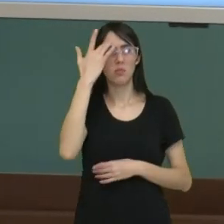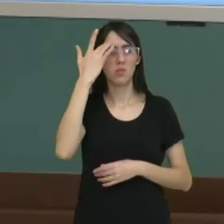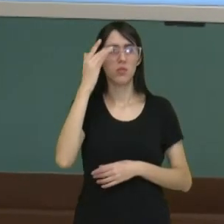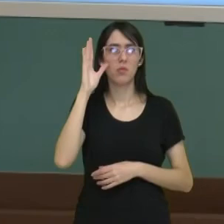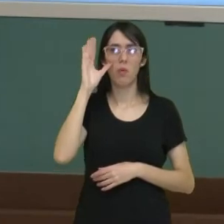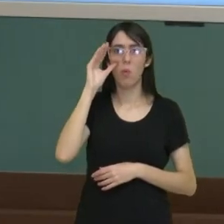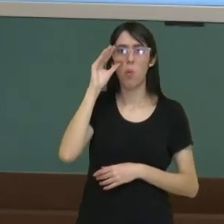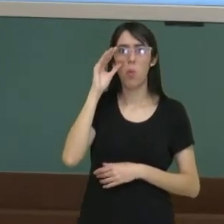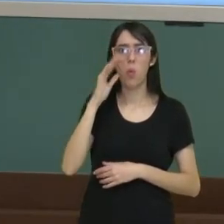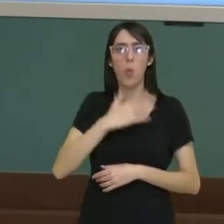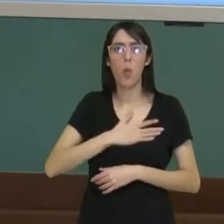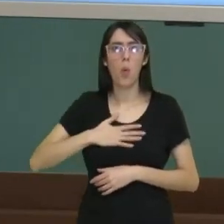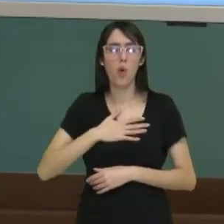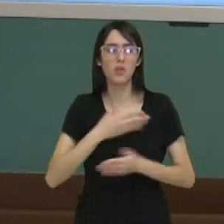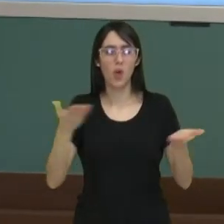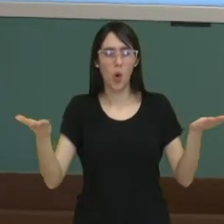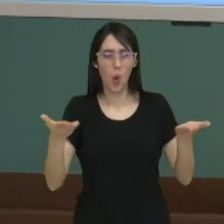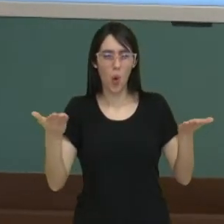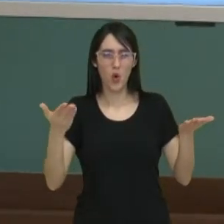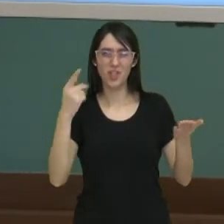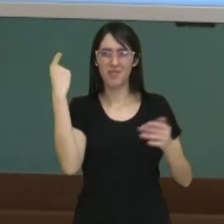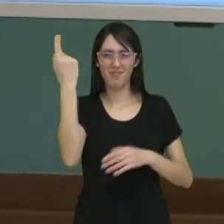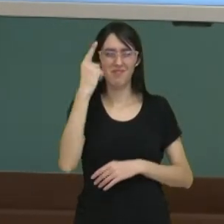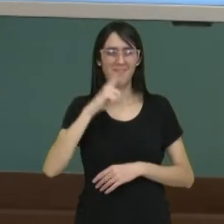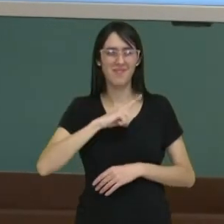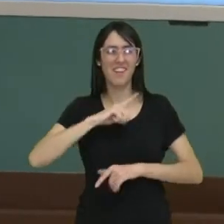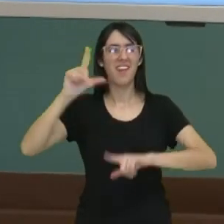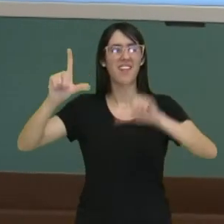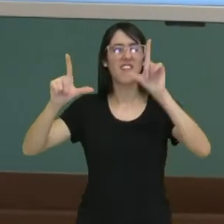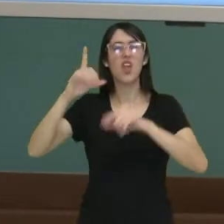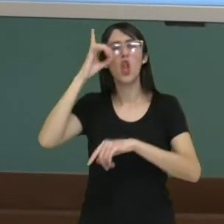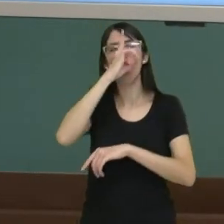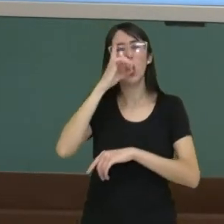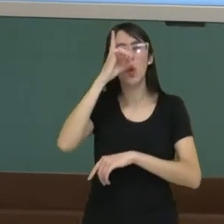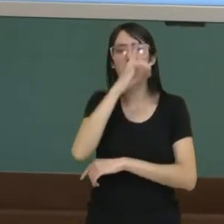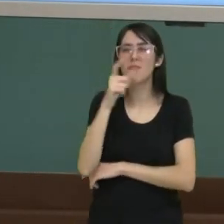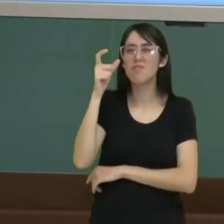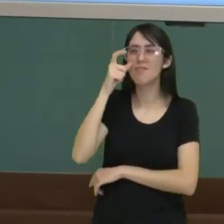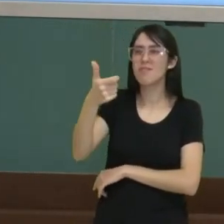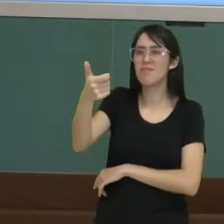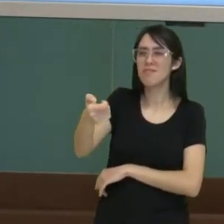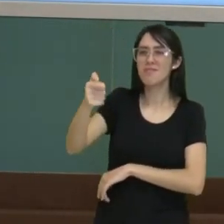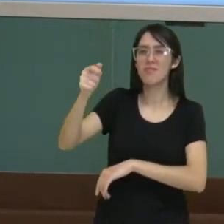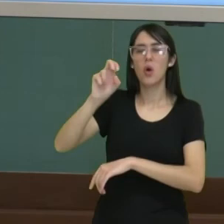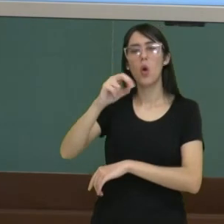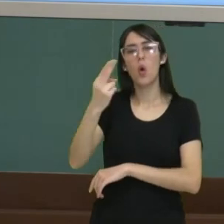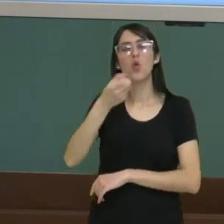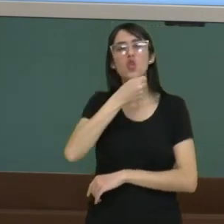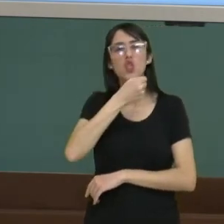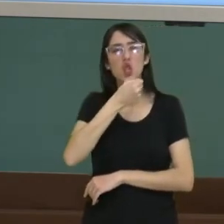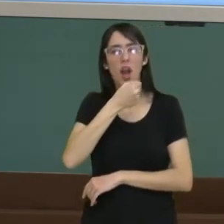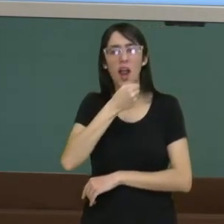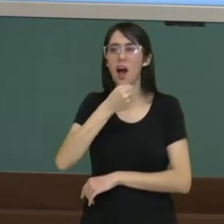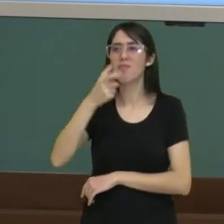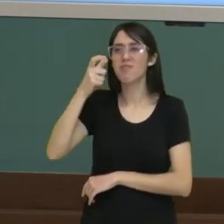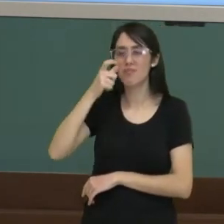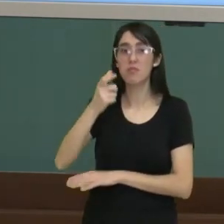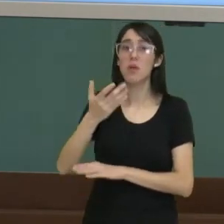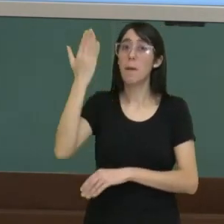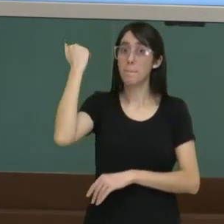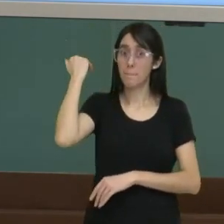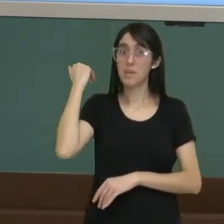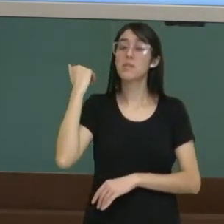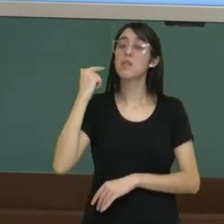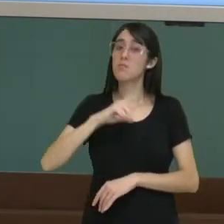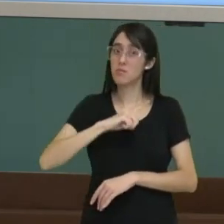né? Se hoje a gente tem aqueles programas de domingo que todo mundo para assistir, né? Ou alguns jornais mais tradicionais, na época todo mundo parava